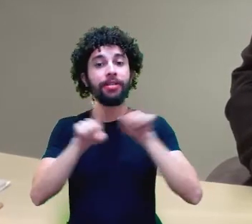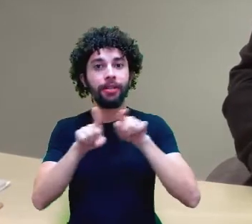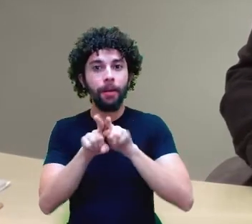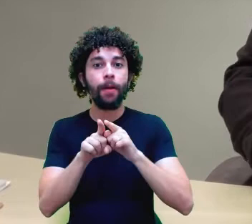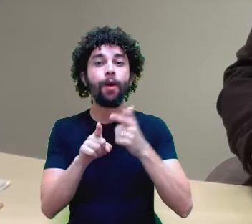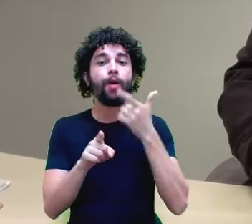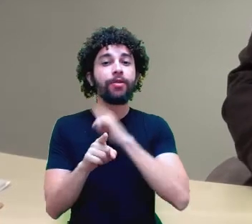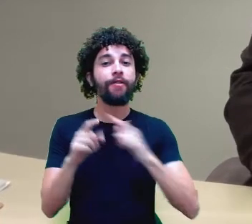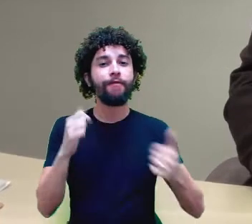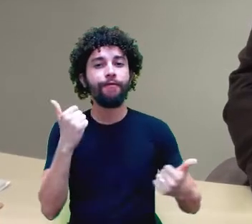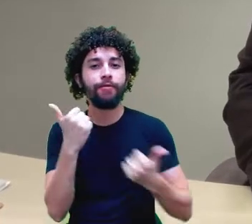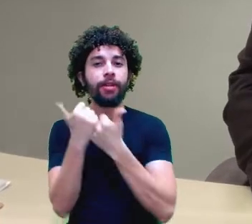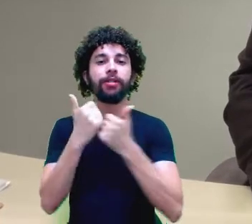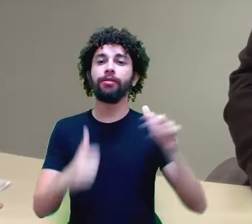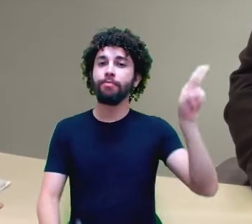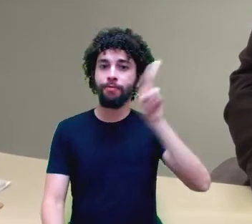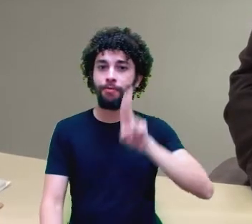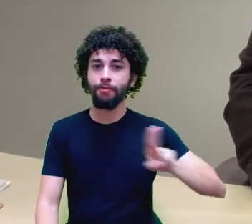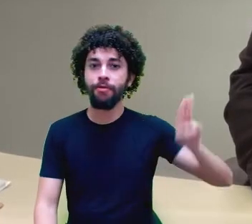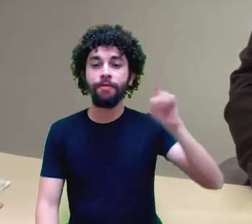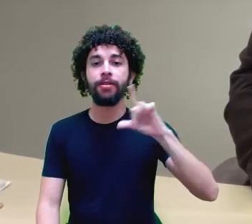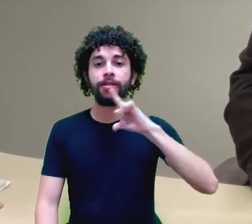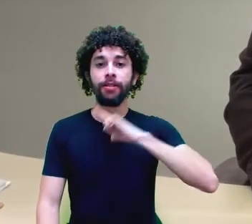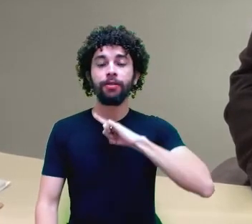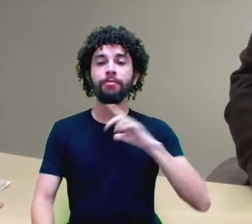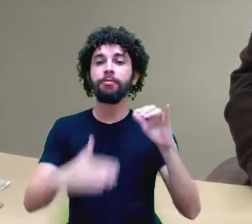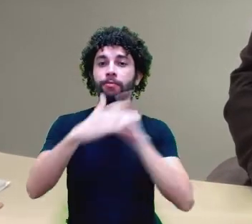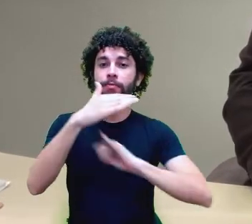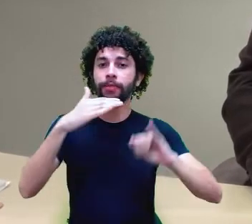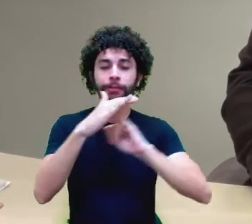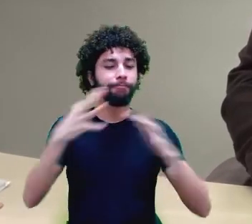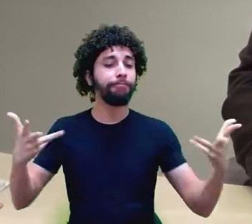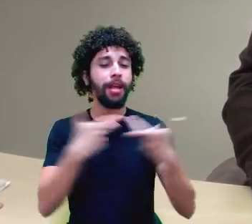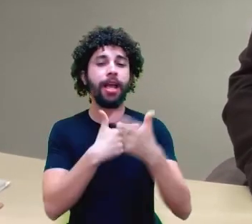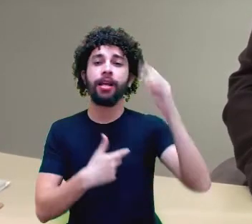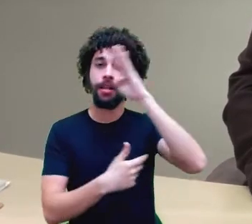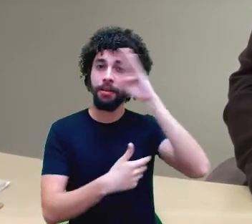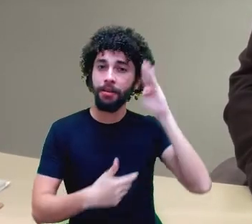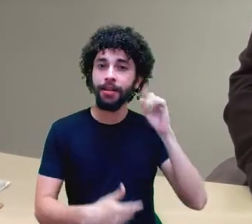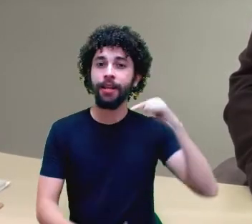tais feitos e, com isso, fortalecermos como universidade e como uma